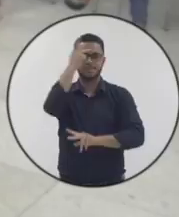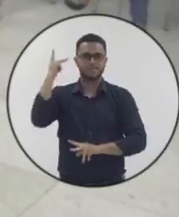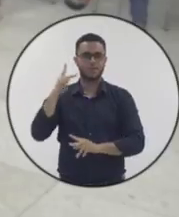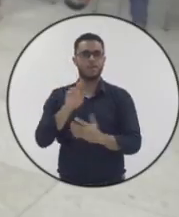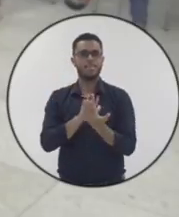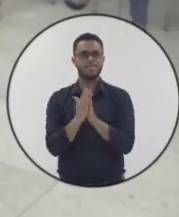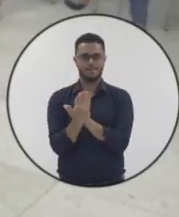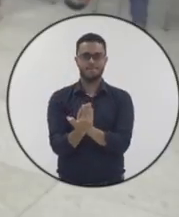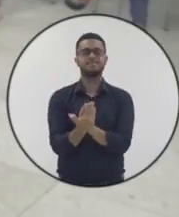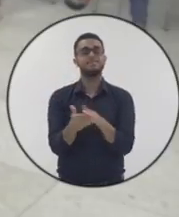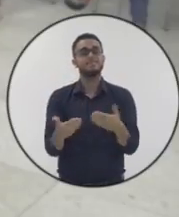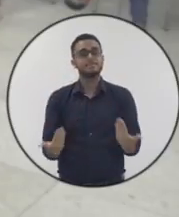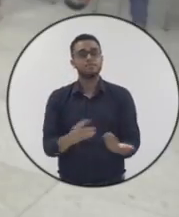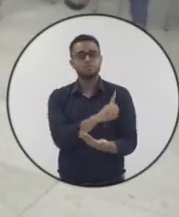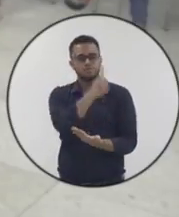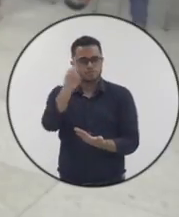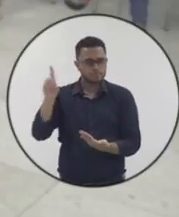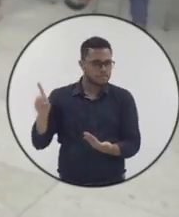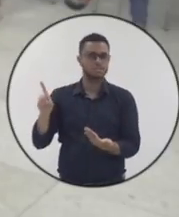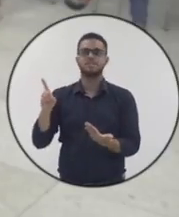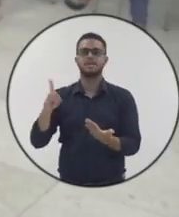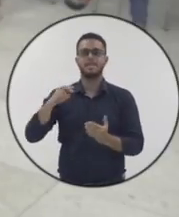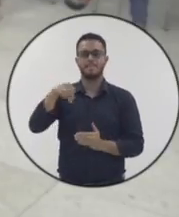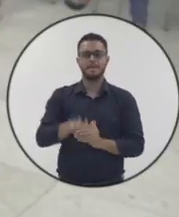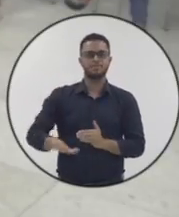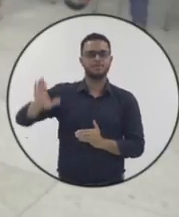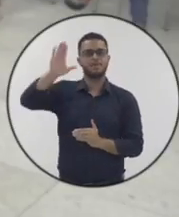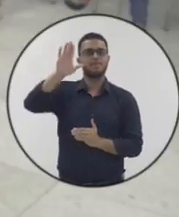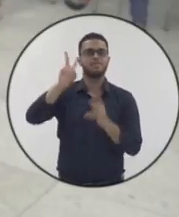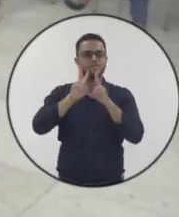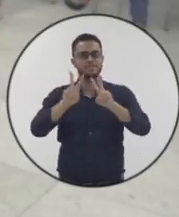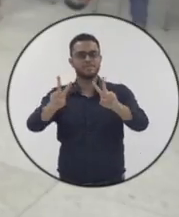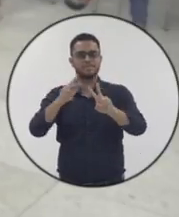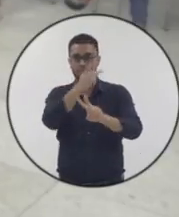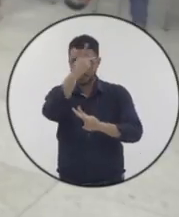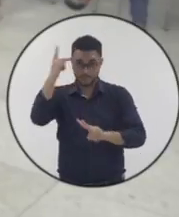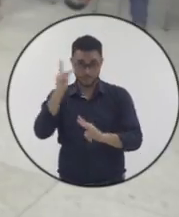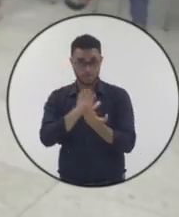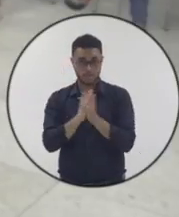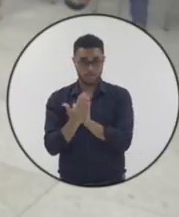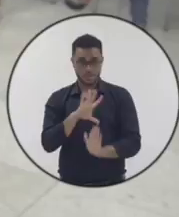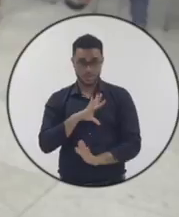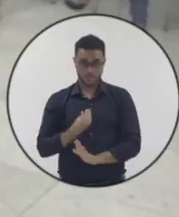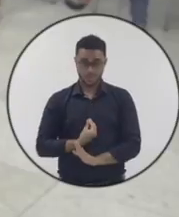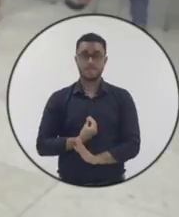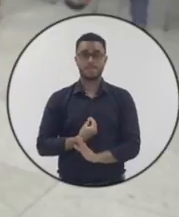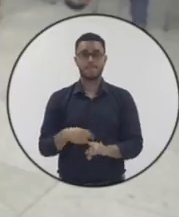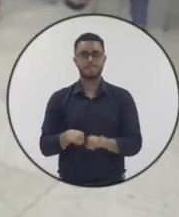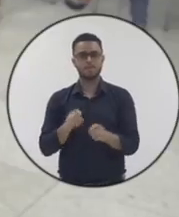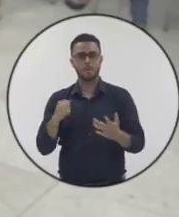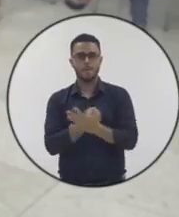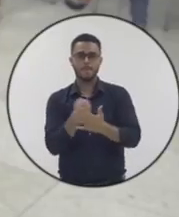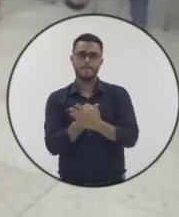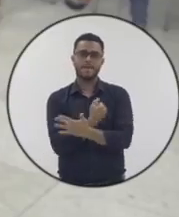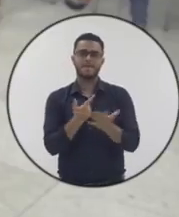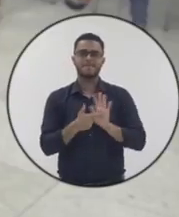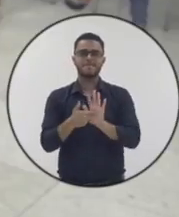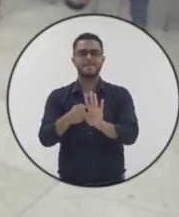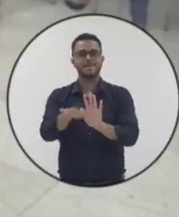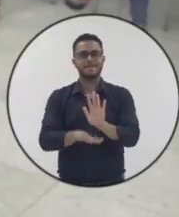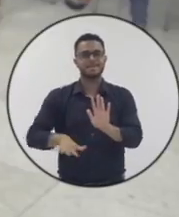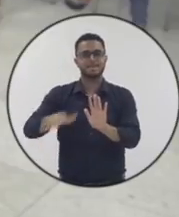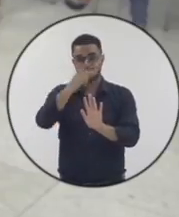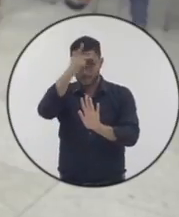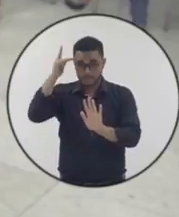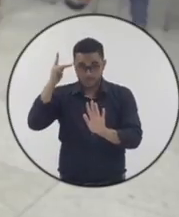O Dia Nacional da Visibilidade de Travestis e Transsexuais marca a luta pelos direitos humanos e o respeito à identidade de gênero